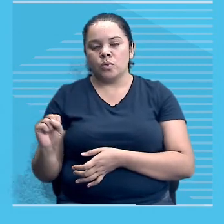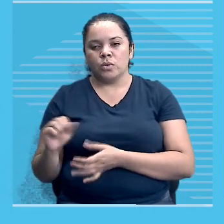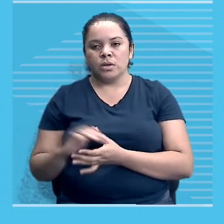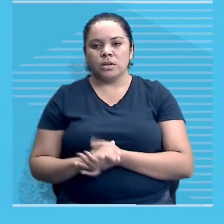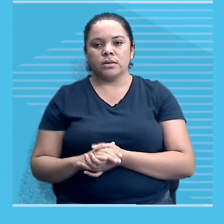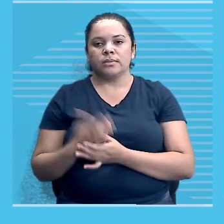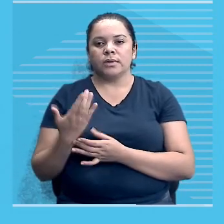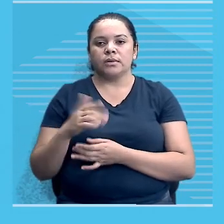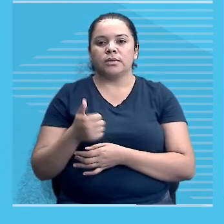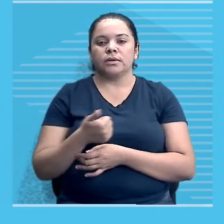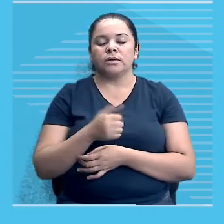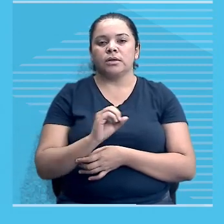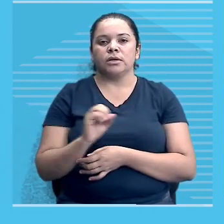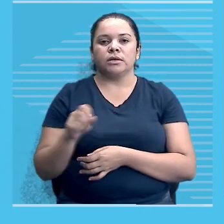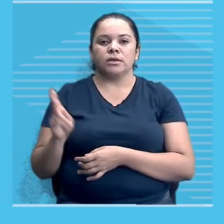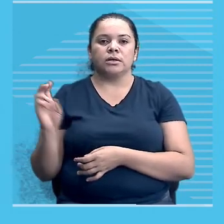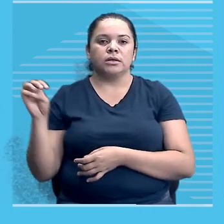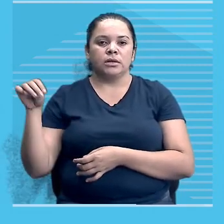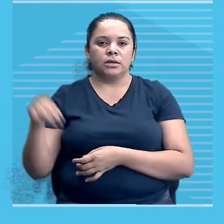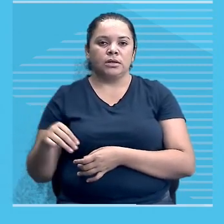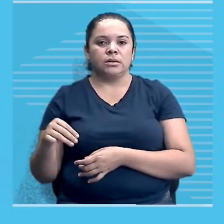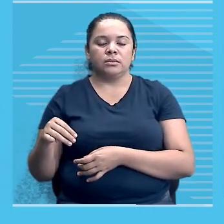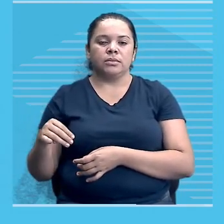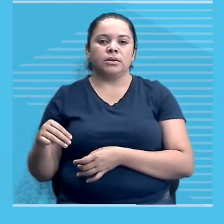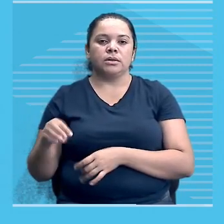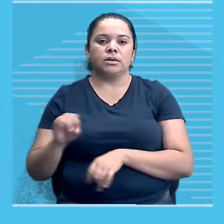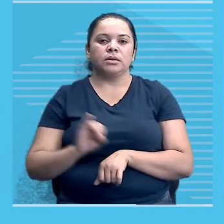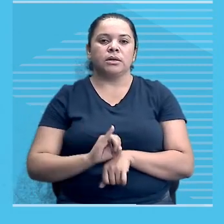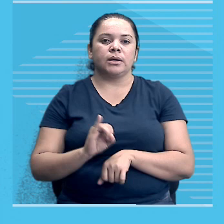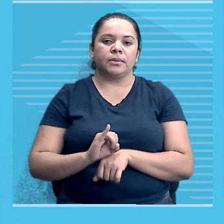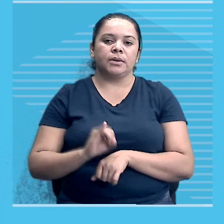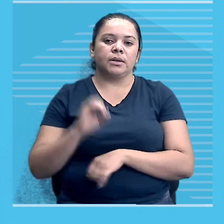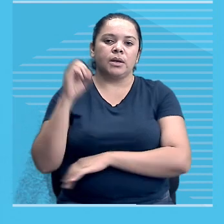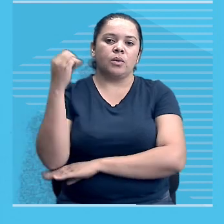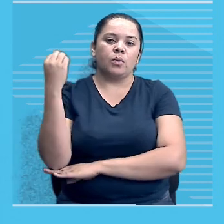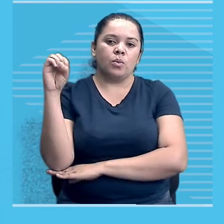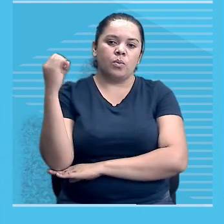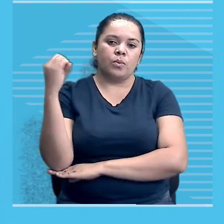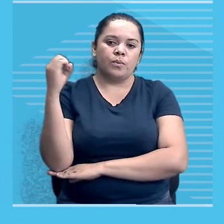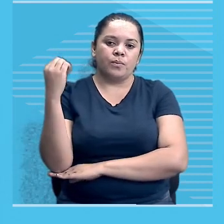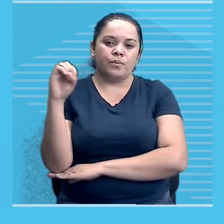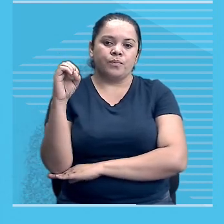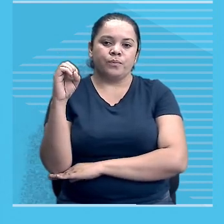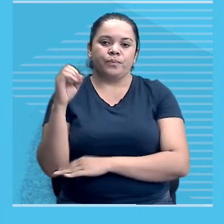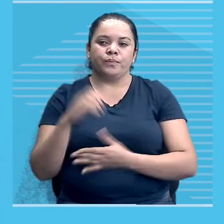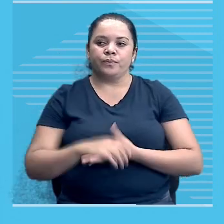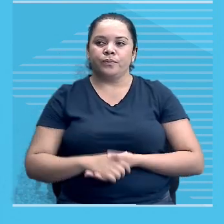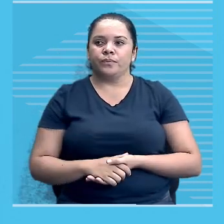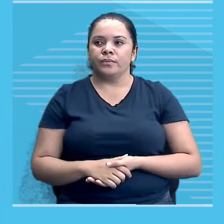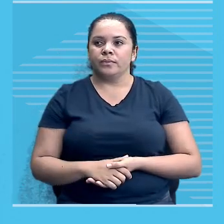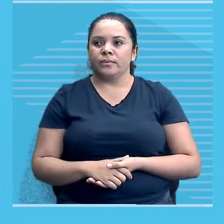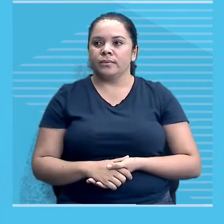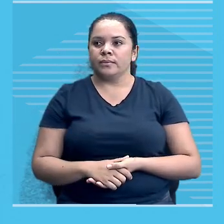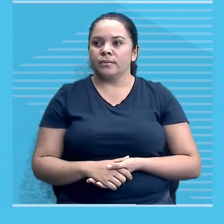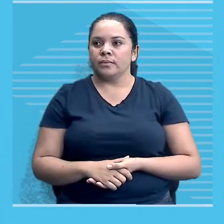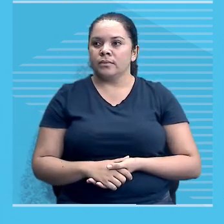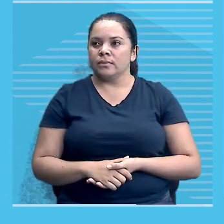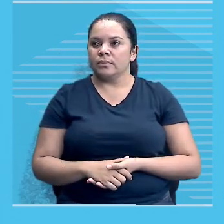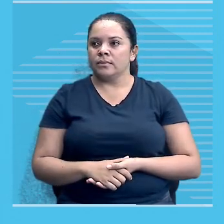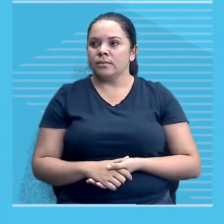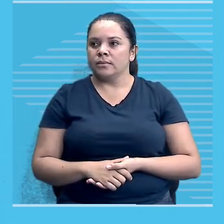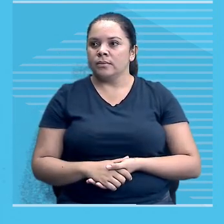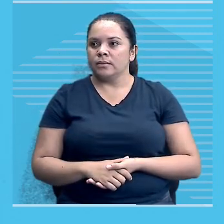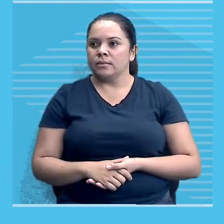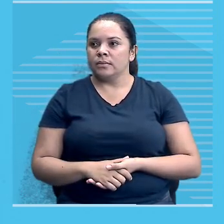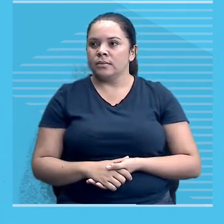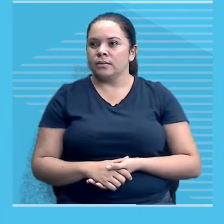Porto Alegre Rio Grande do Sul e o que tava participando mais cedo né que eu